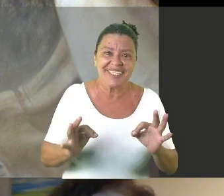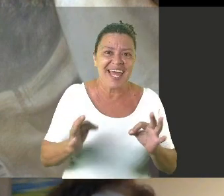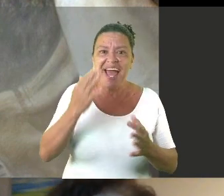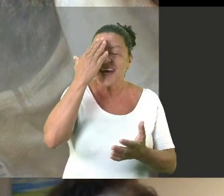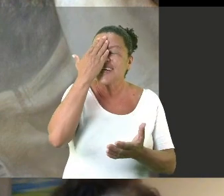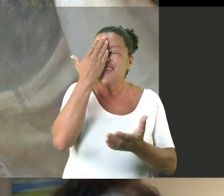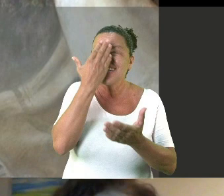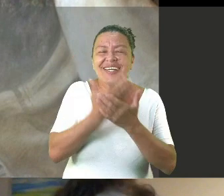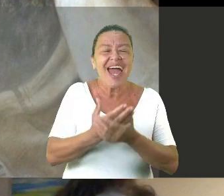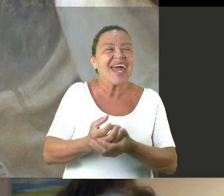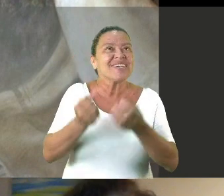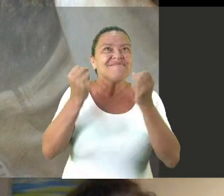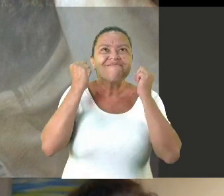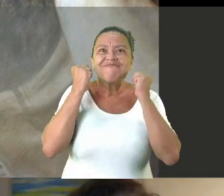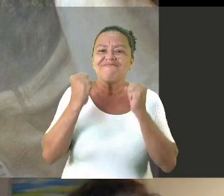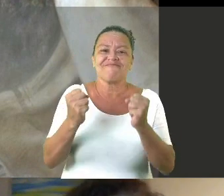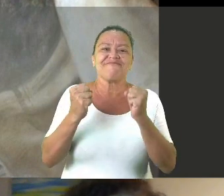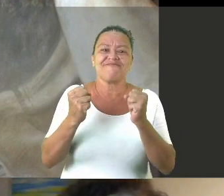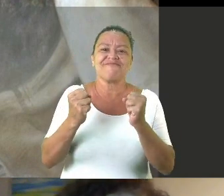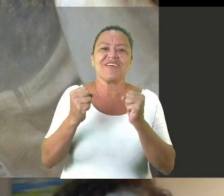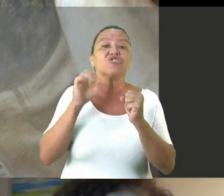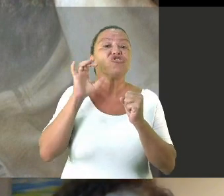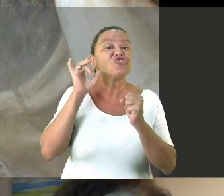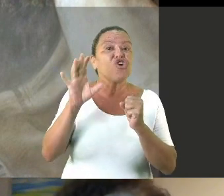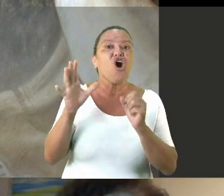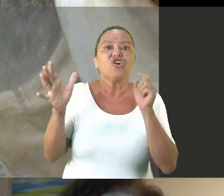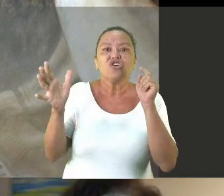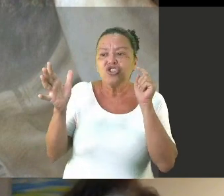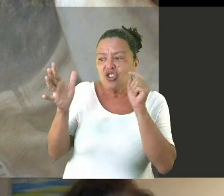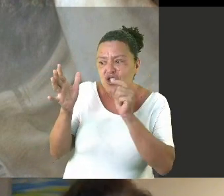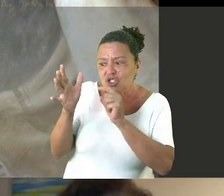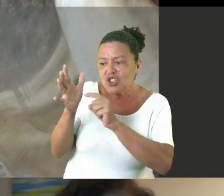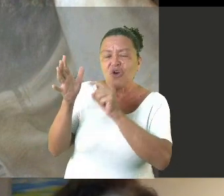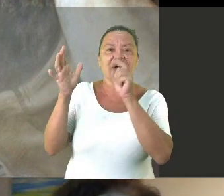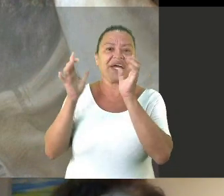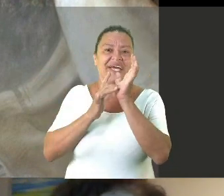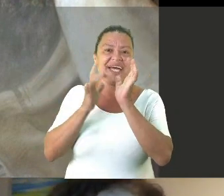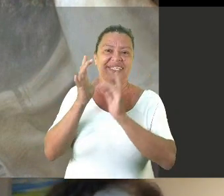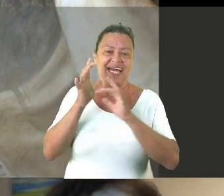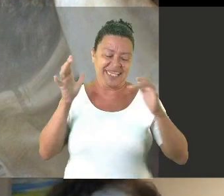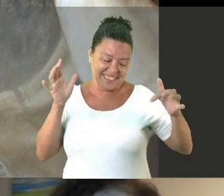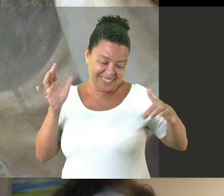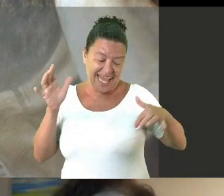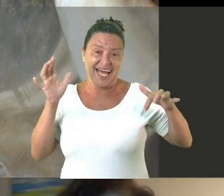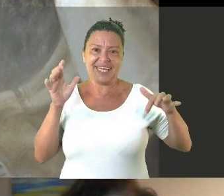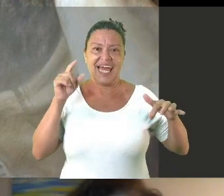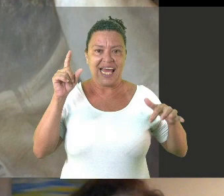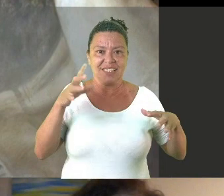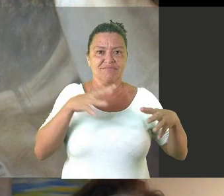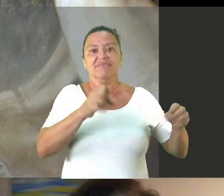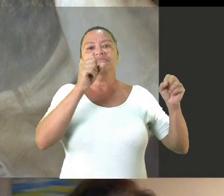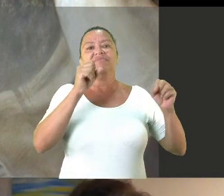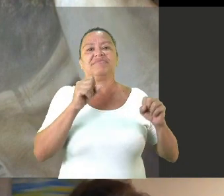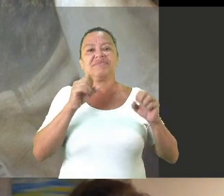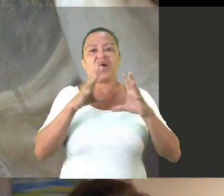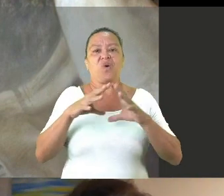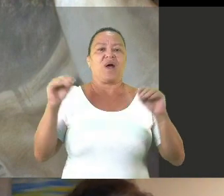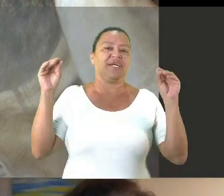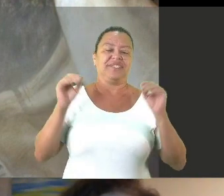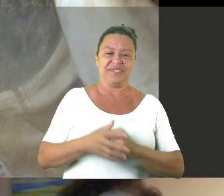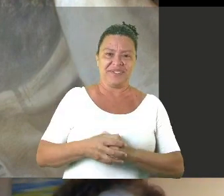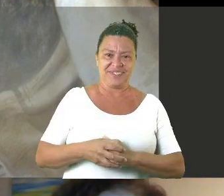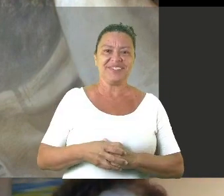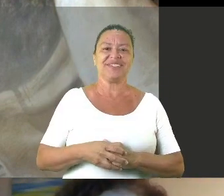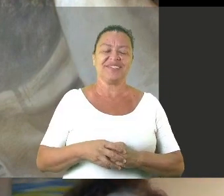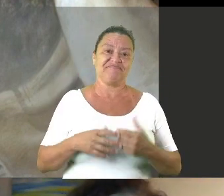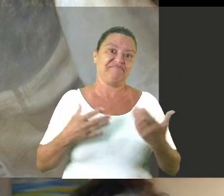crença inabalável de que bastava ela tocar na veste dele que ela seria então curada,